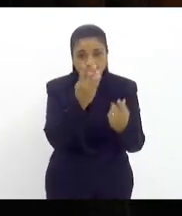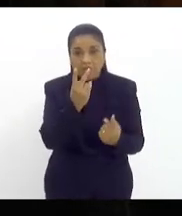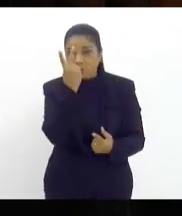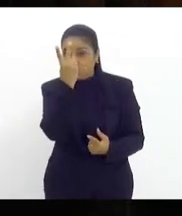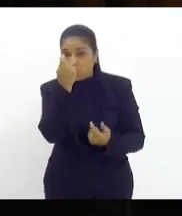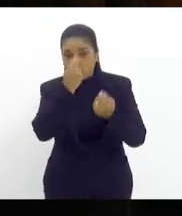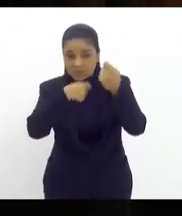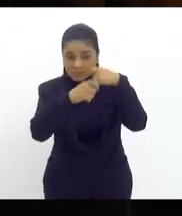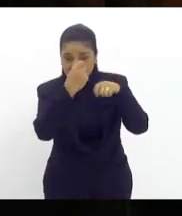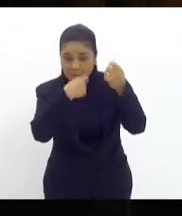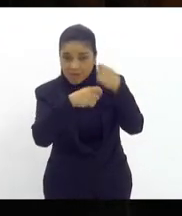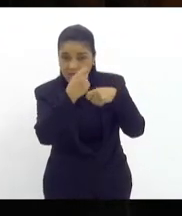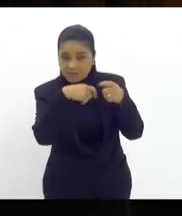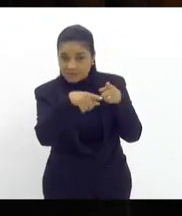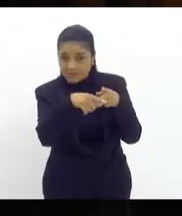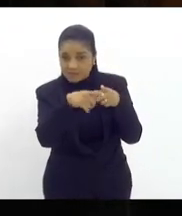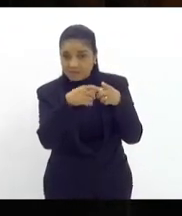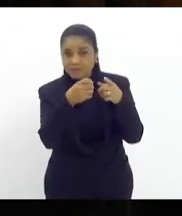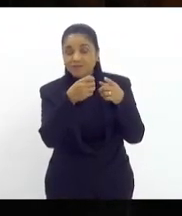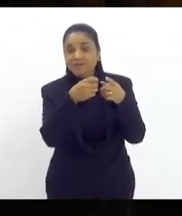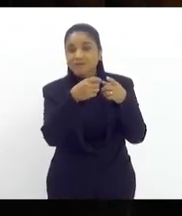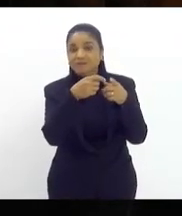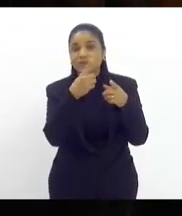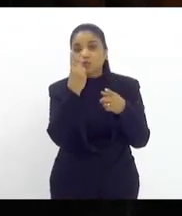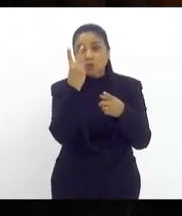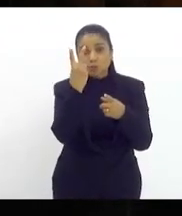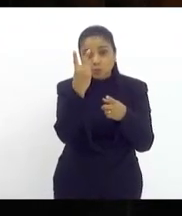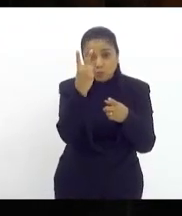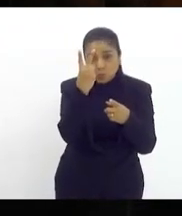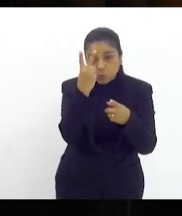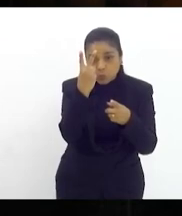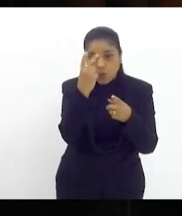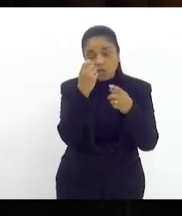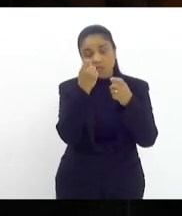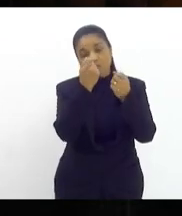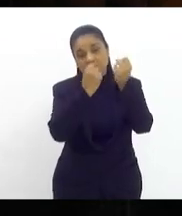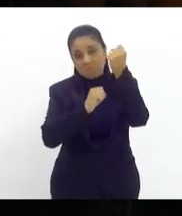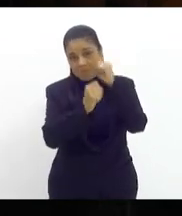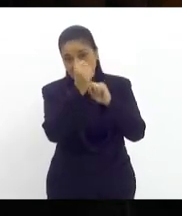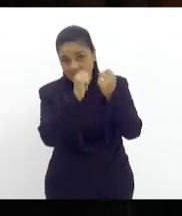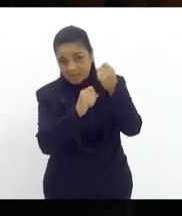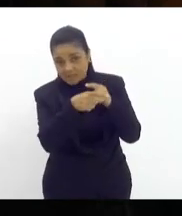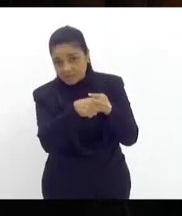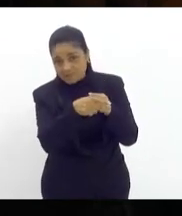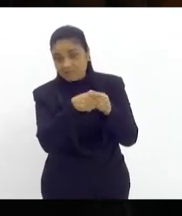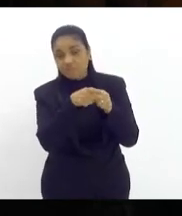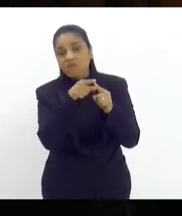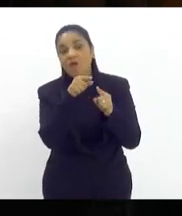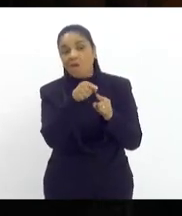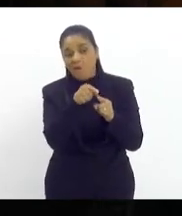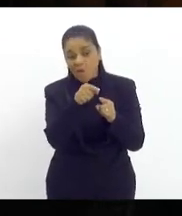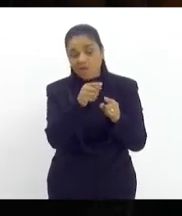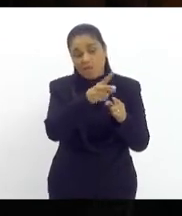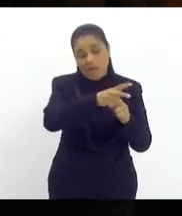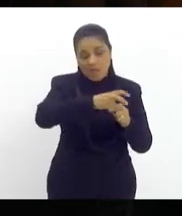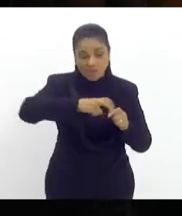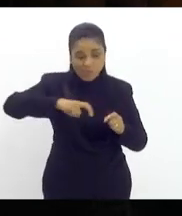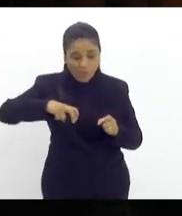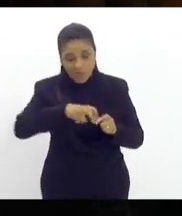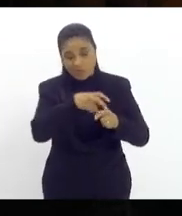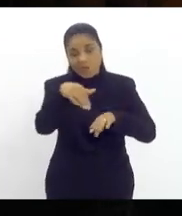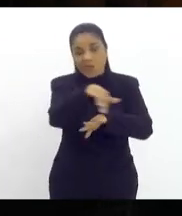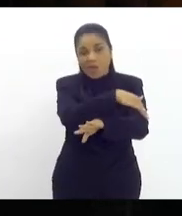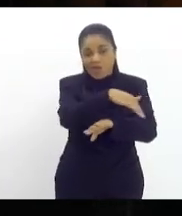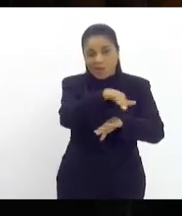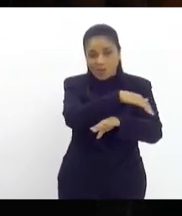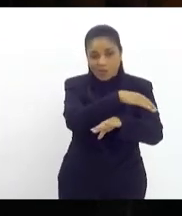empresas porque é cartel o cara é dono de duas empresas e eu avisei ó, está fazendo manobra na rua está expondo o